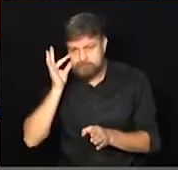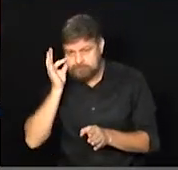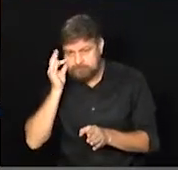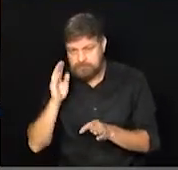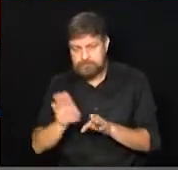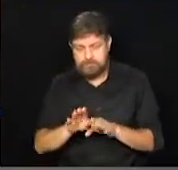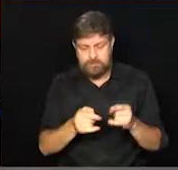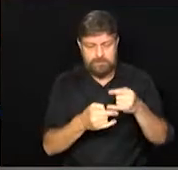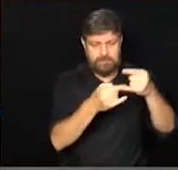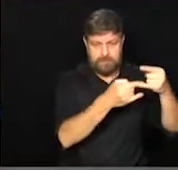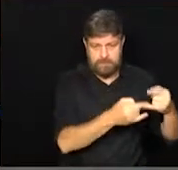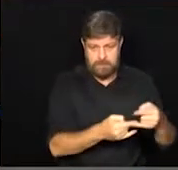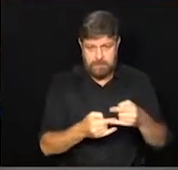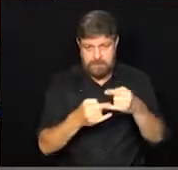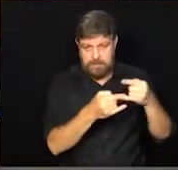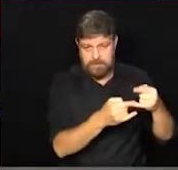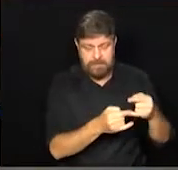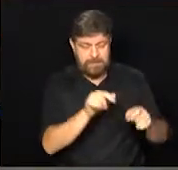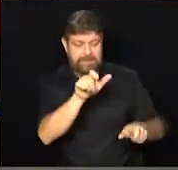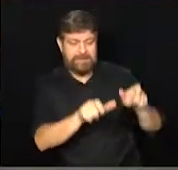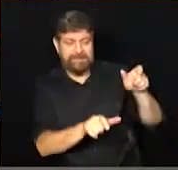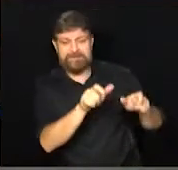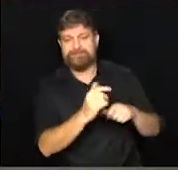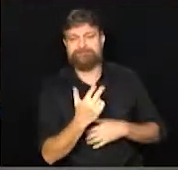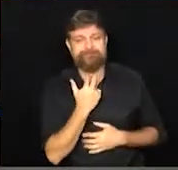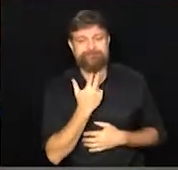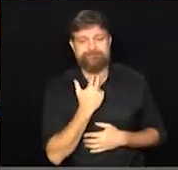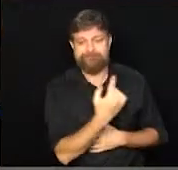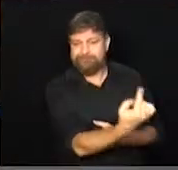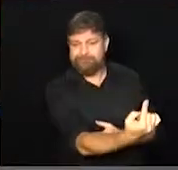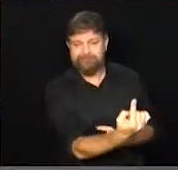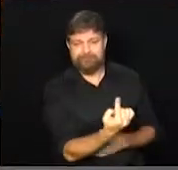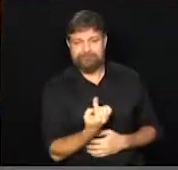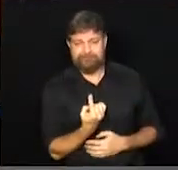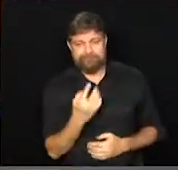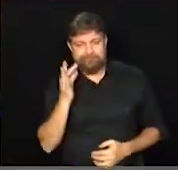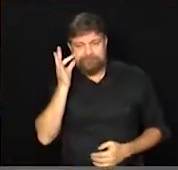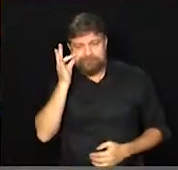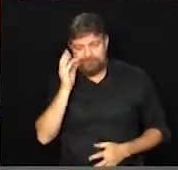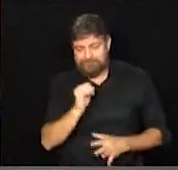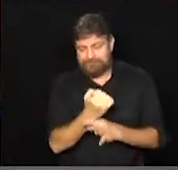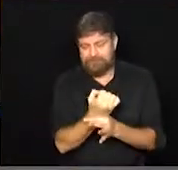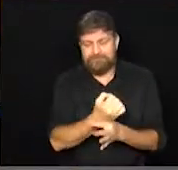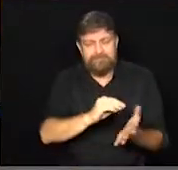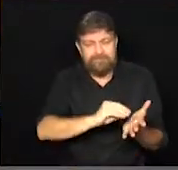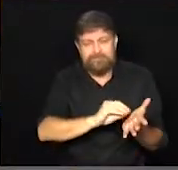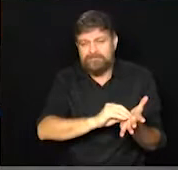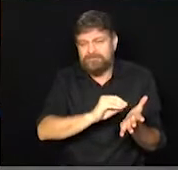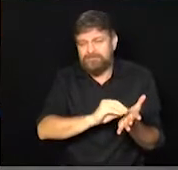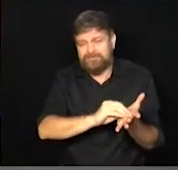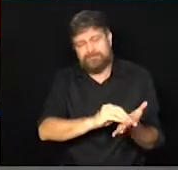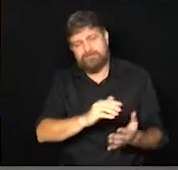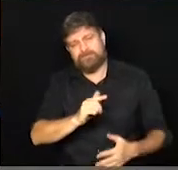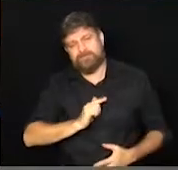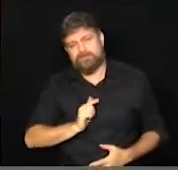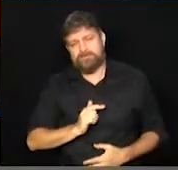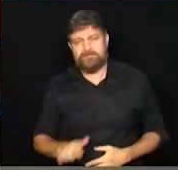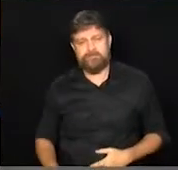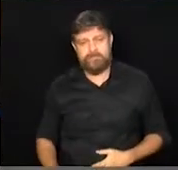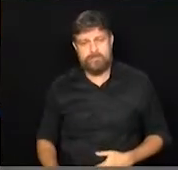para contemplar essas pessoas que não estão se sentindo seguras, enfim, que não têm de